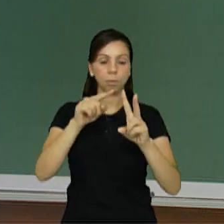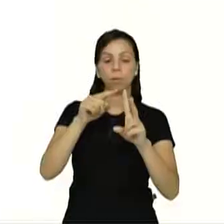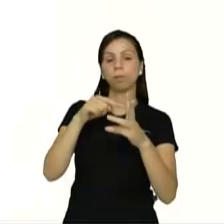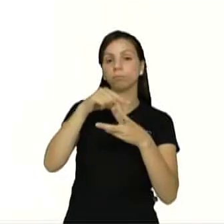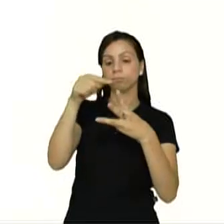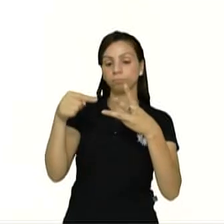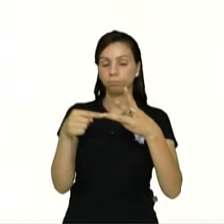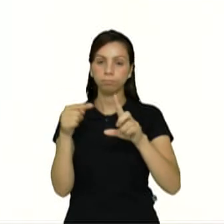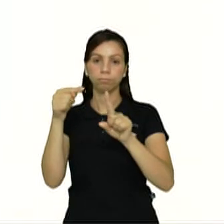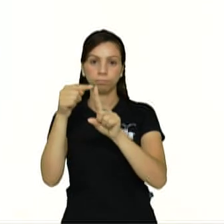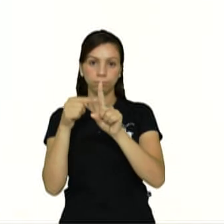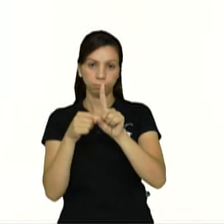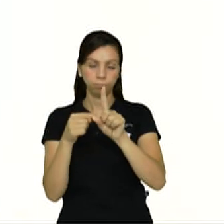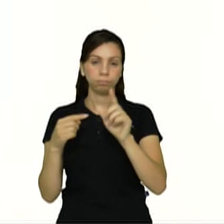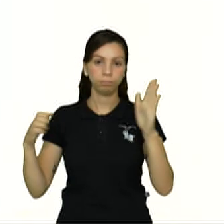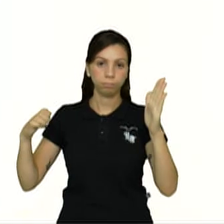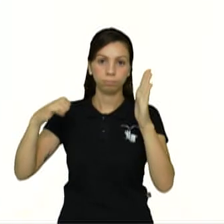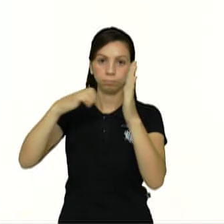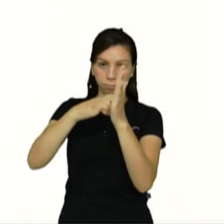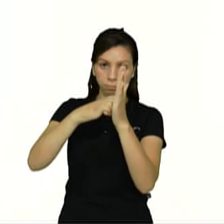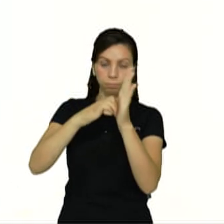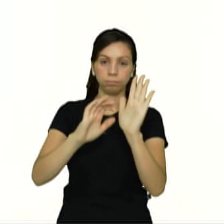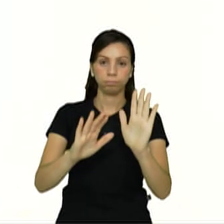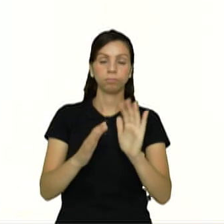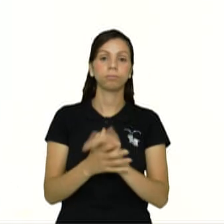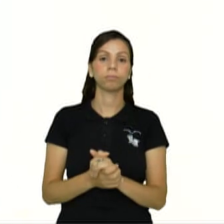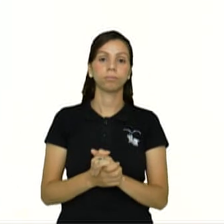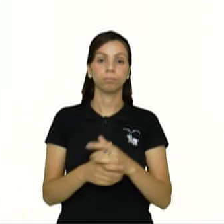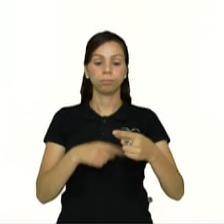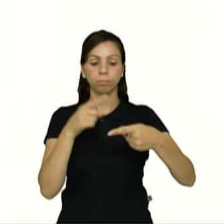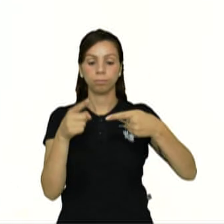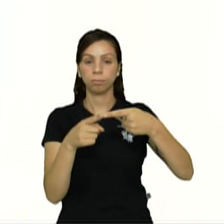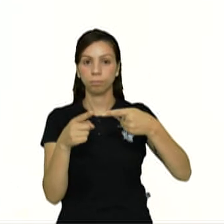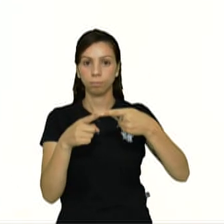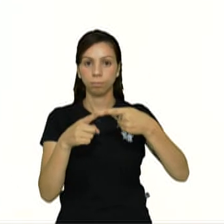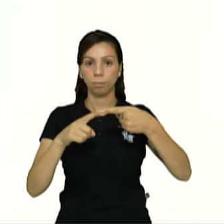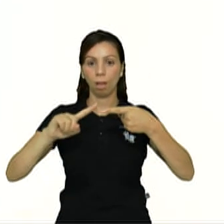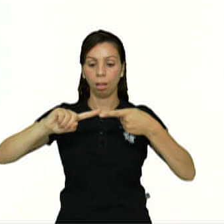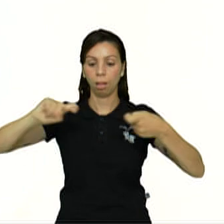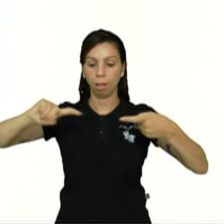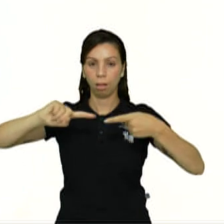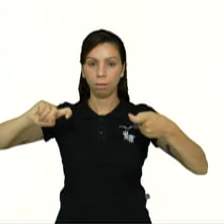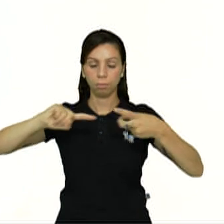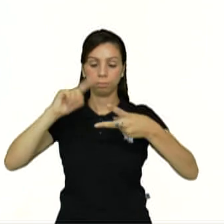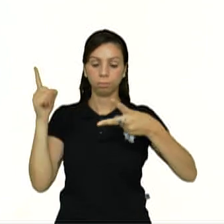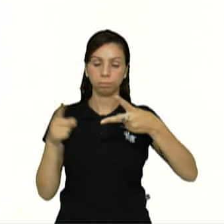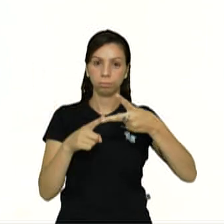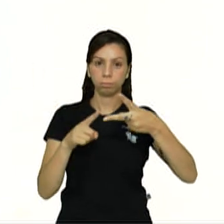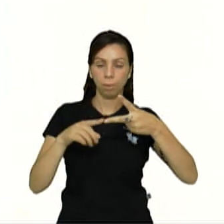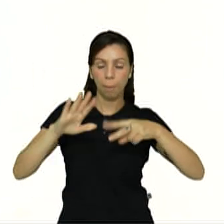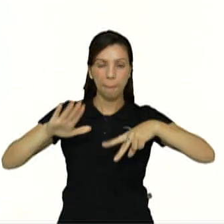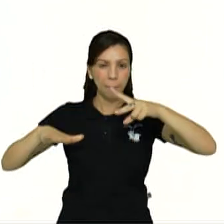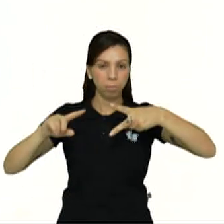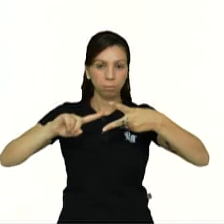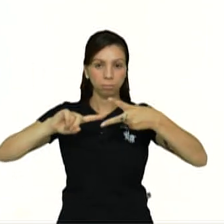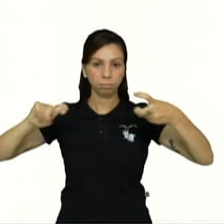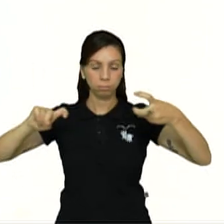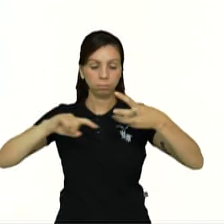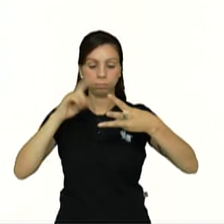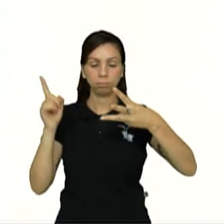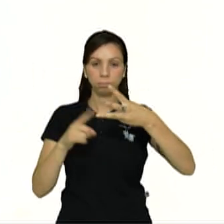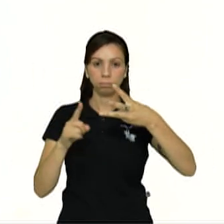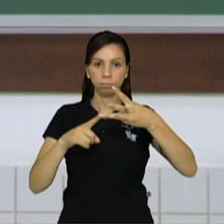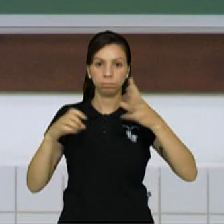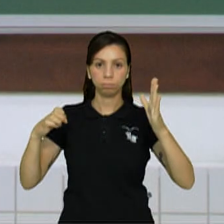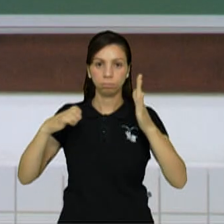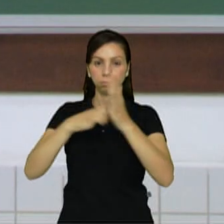colisão. Nós temos três tipos de colisões, melhor. A colisão elástica, a parcialmente elástica e a